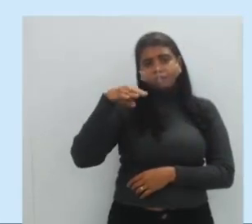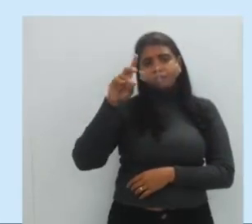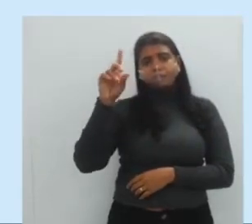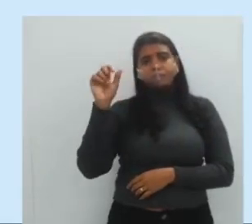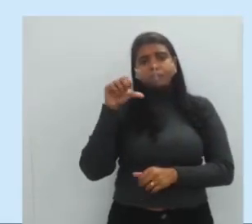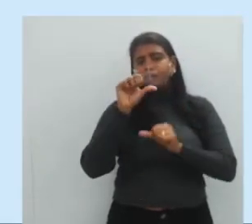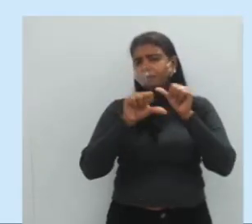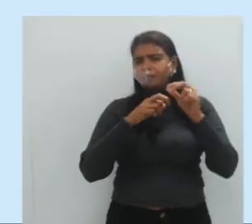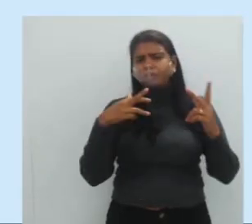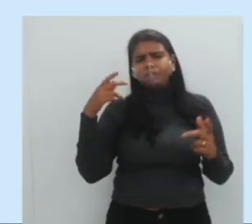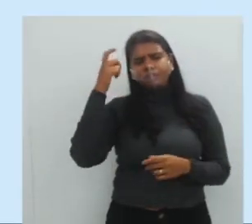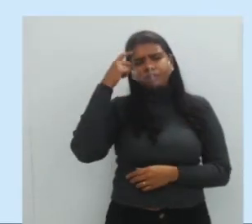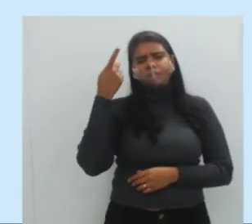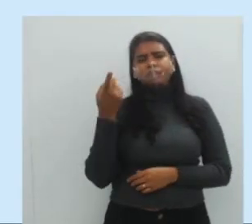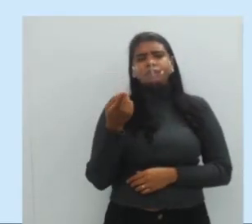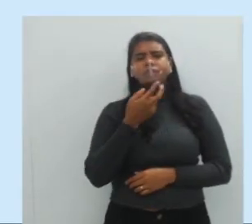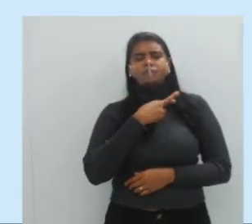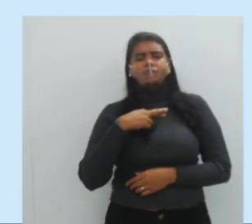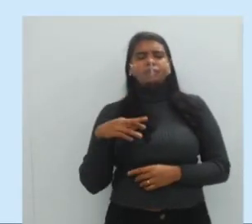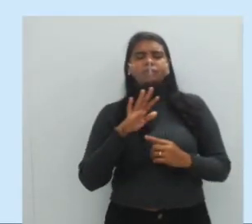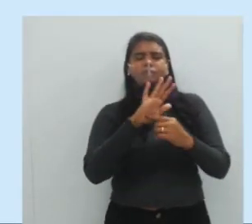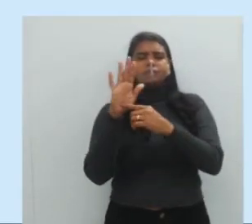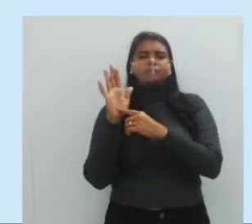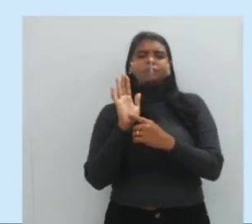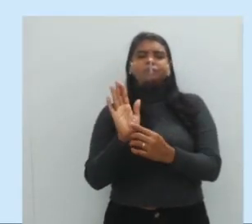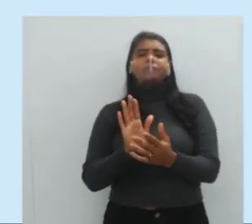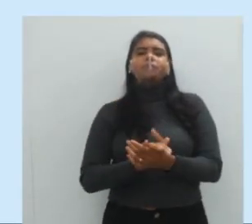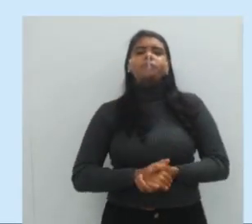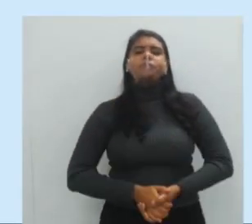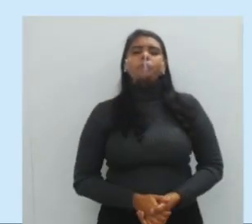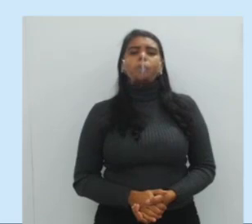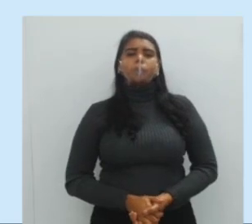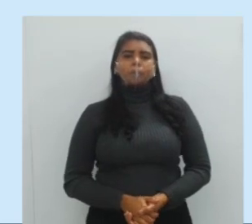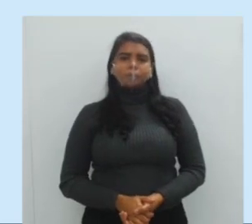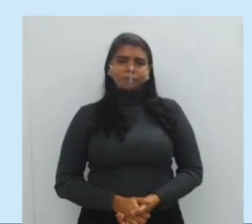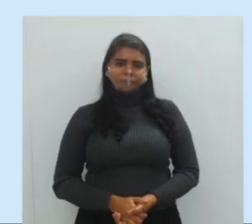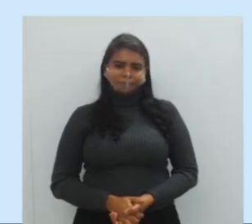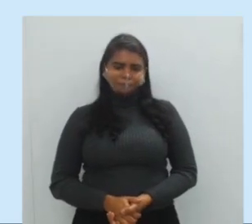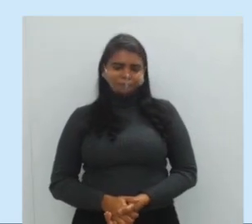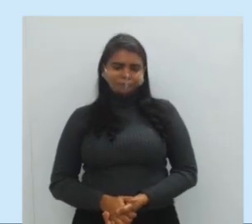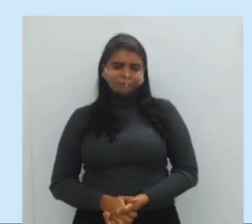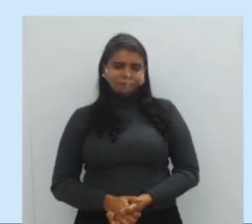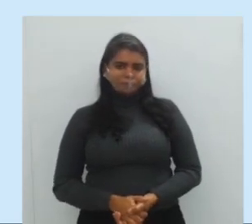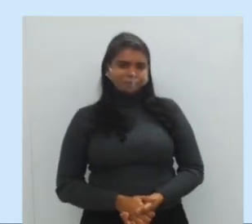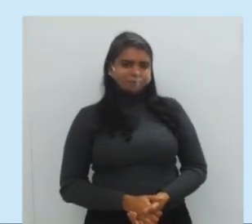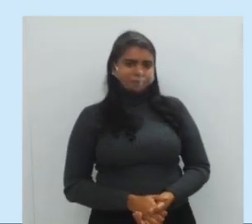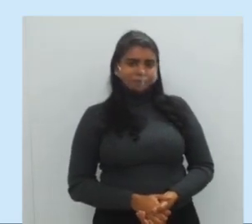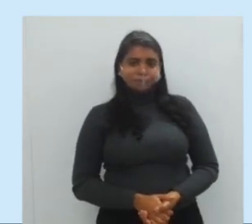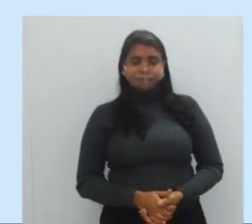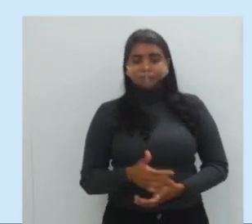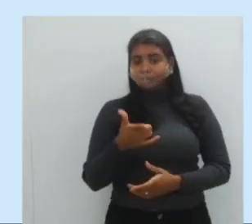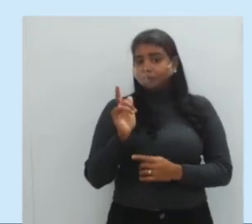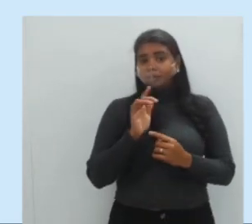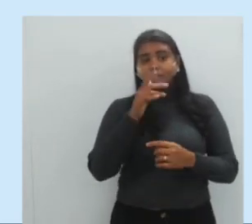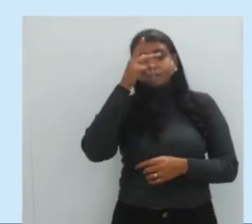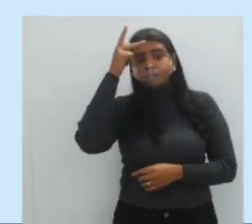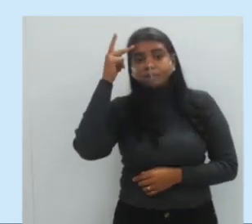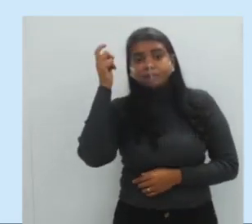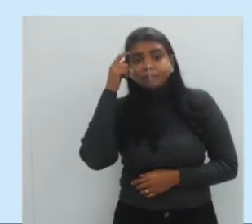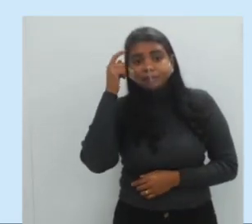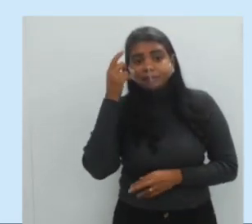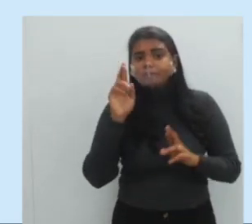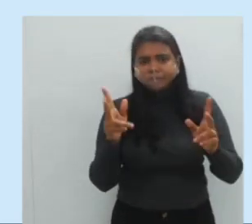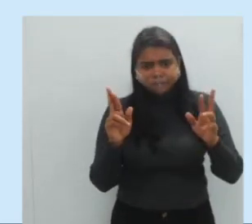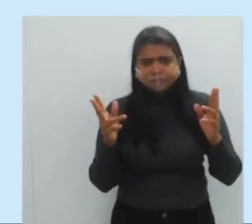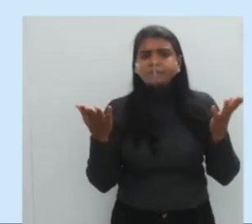a diversidade de símbolos religiosos, certo? Eu nem diria a diversidade dos símbolos. As